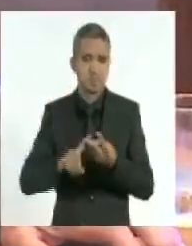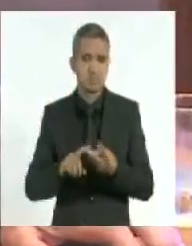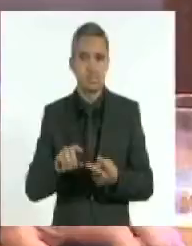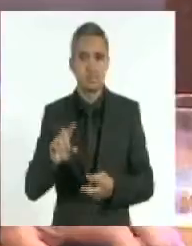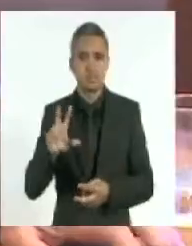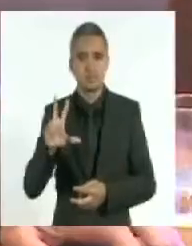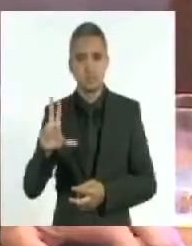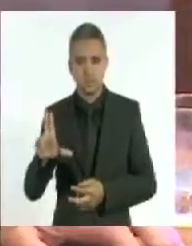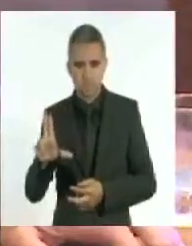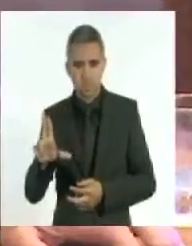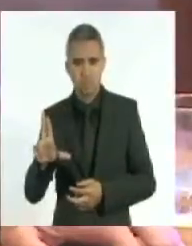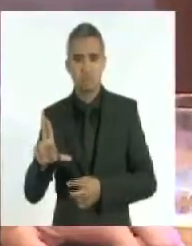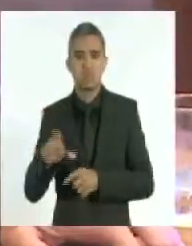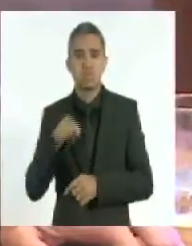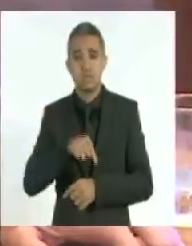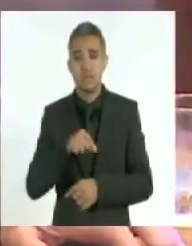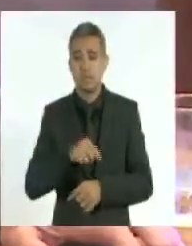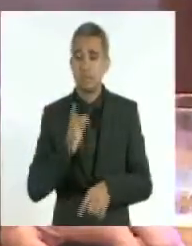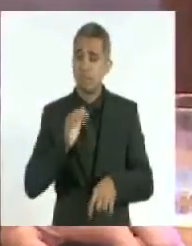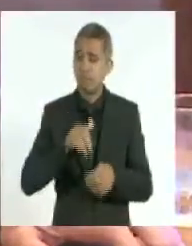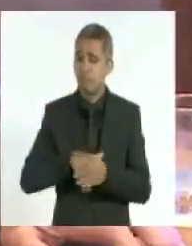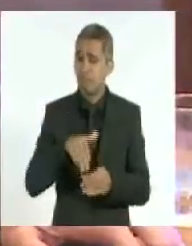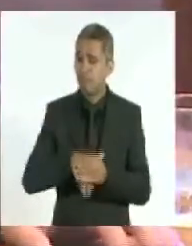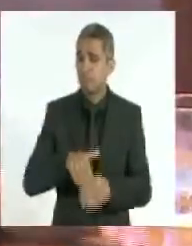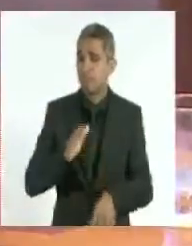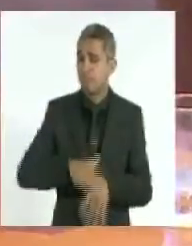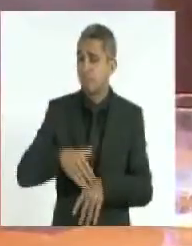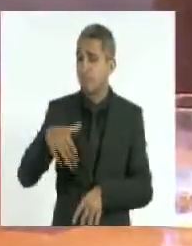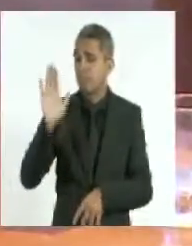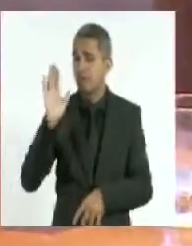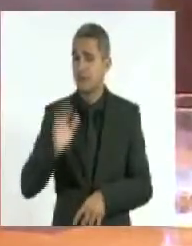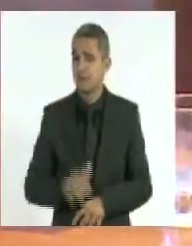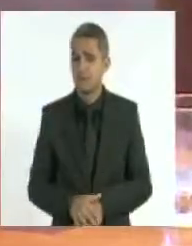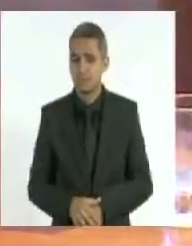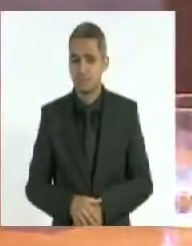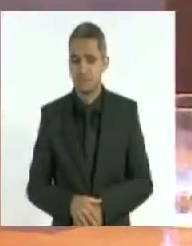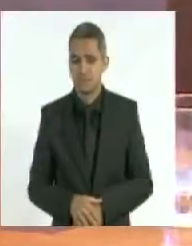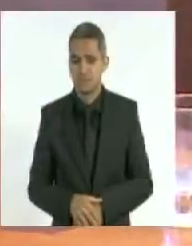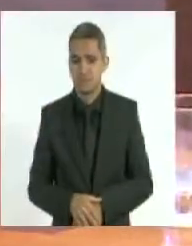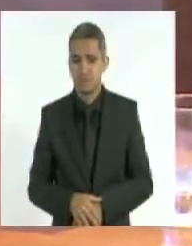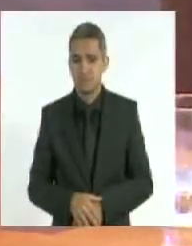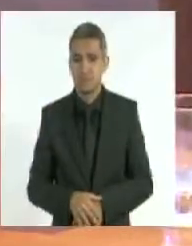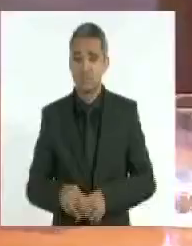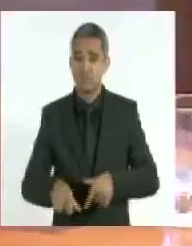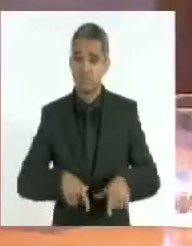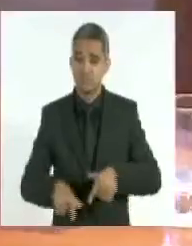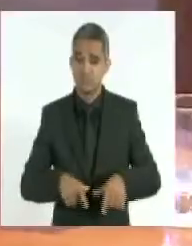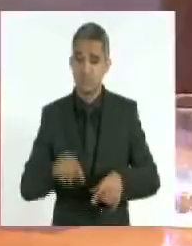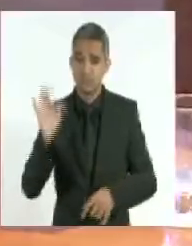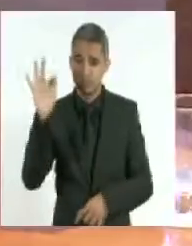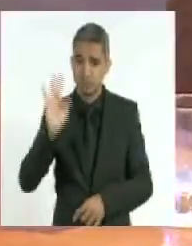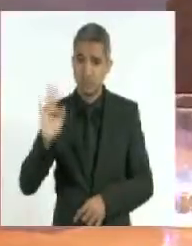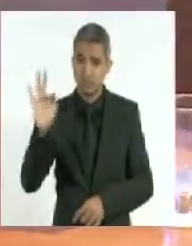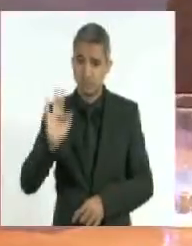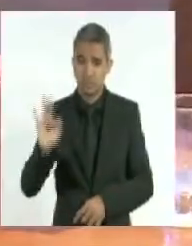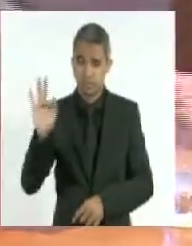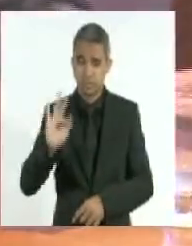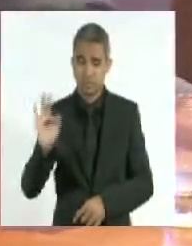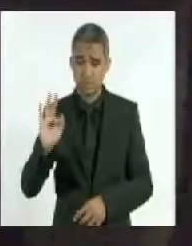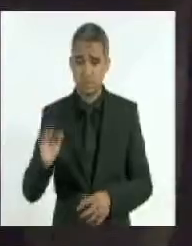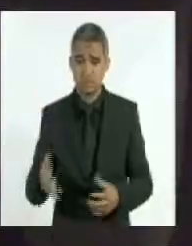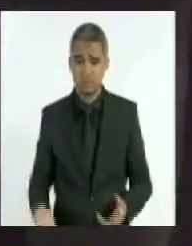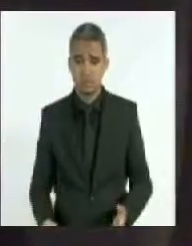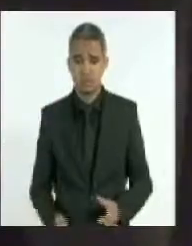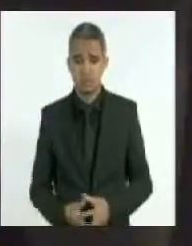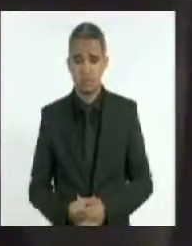a maior votação aqui, porque a obra é federal. Não vamos remeter responsabilidade Excelência, ao Estado. mais uma parte. Vossa Excelência que está